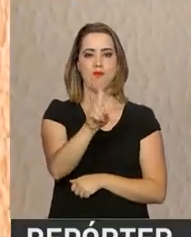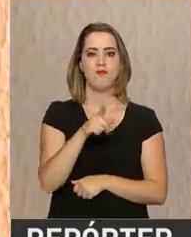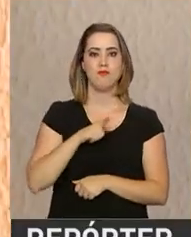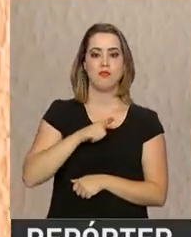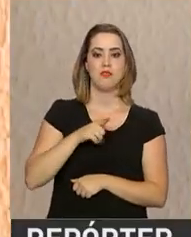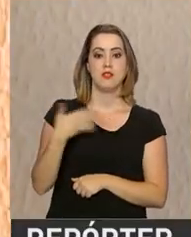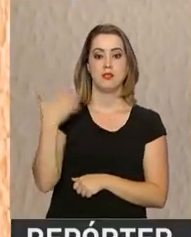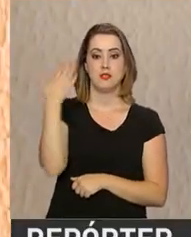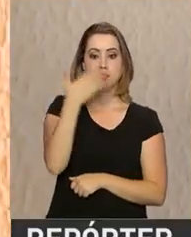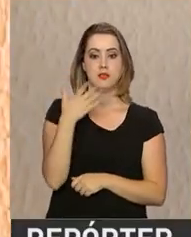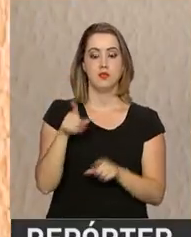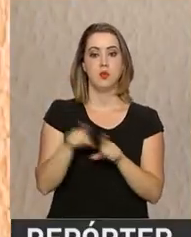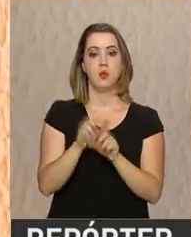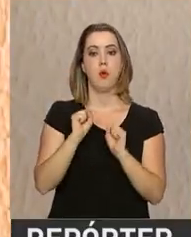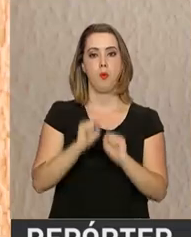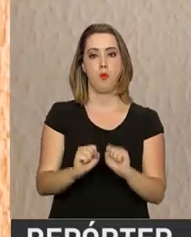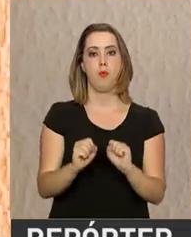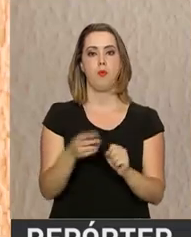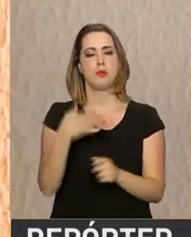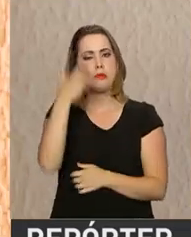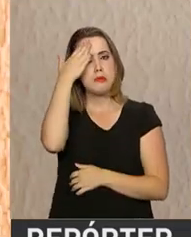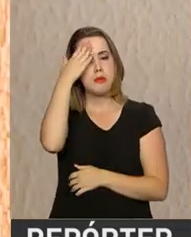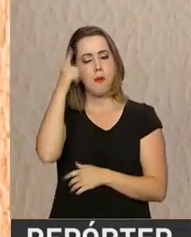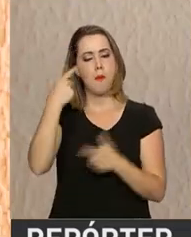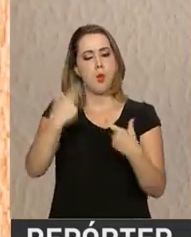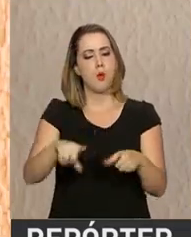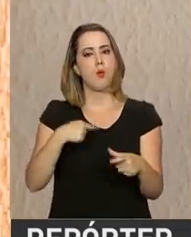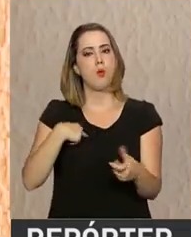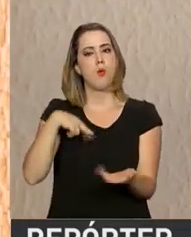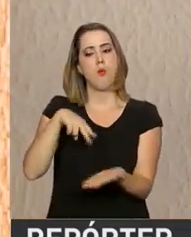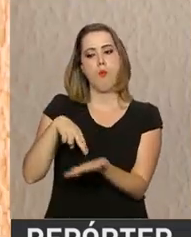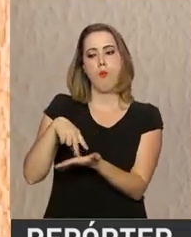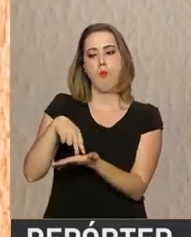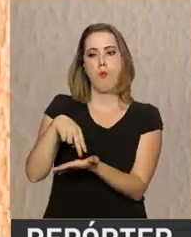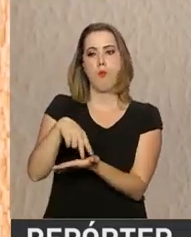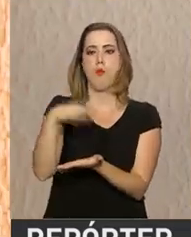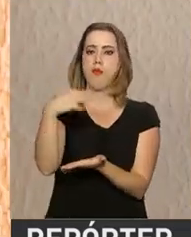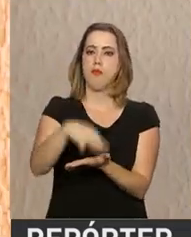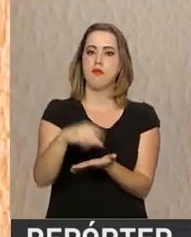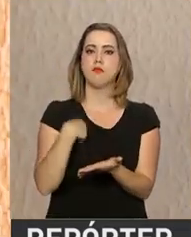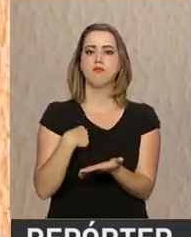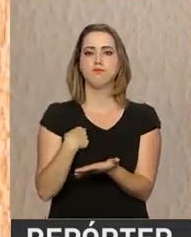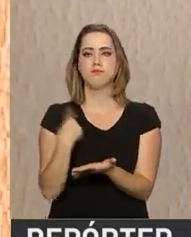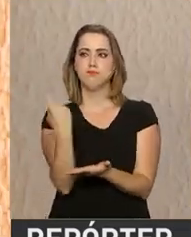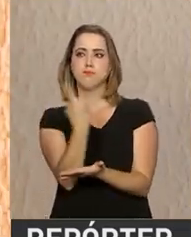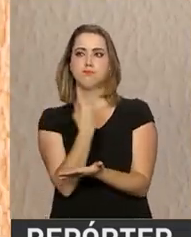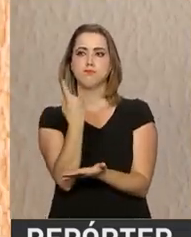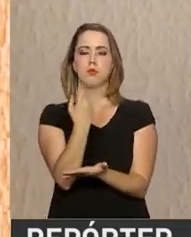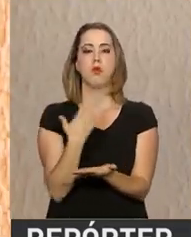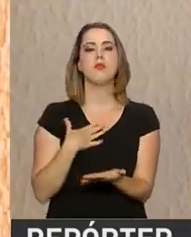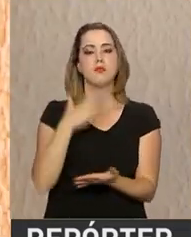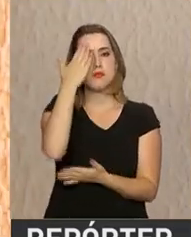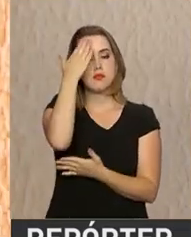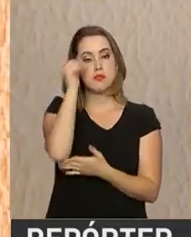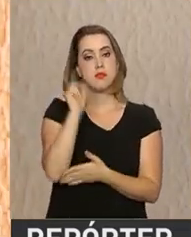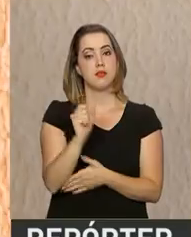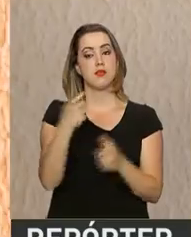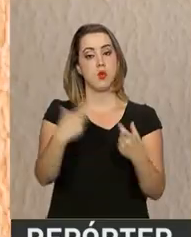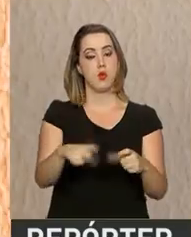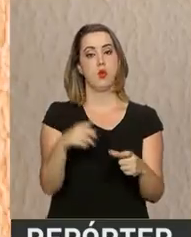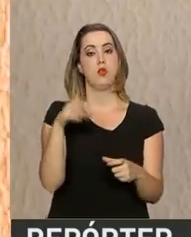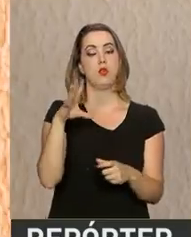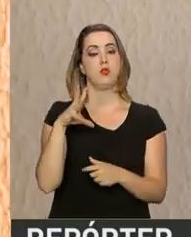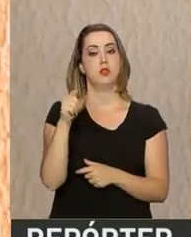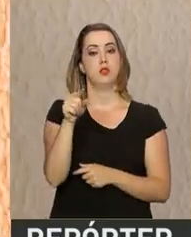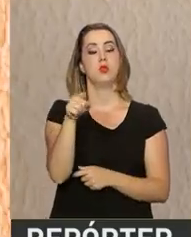reflexo né eu consigo me situar andando né me localizo o melhor e para mim tudo isso